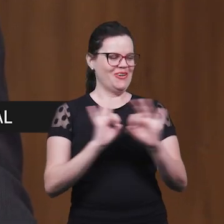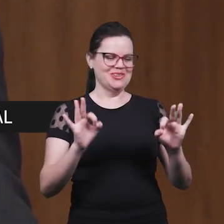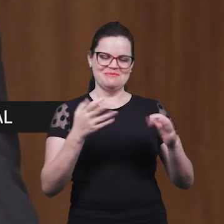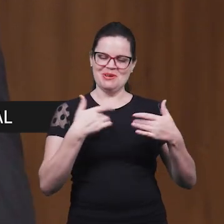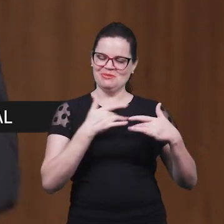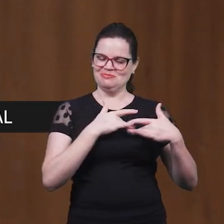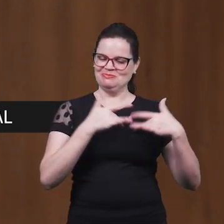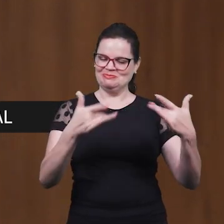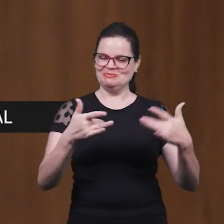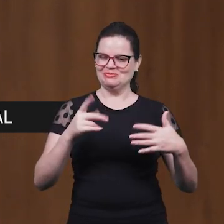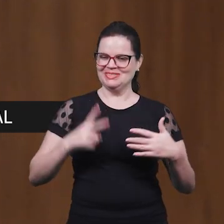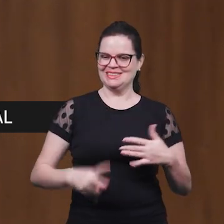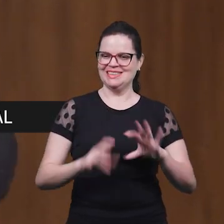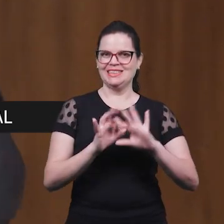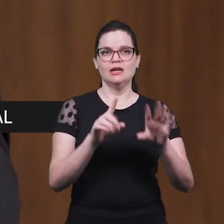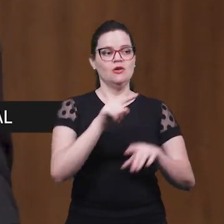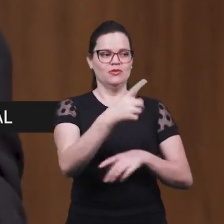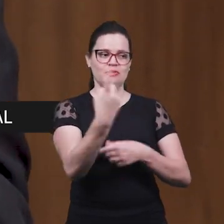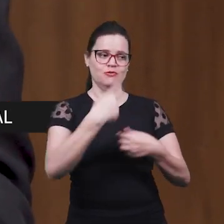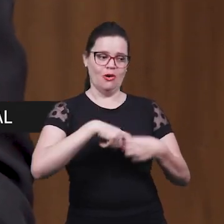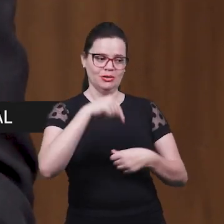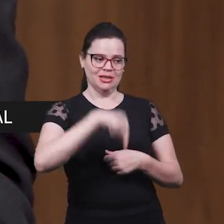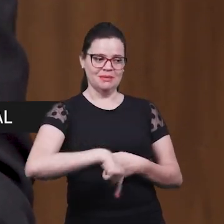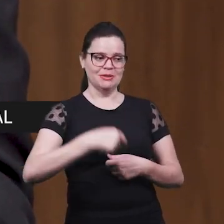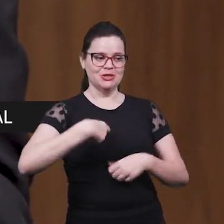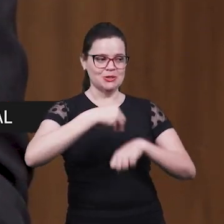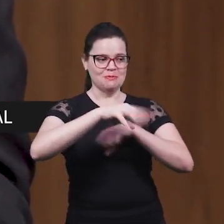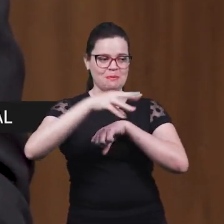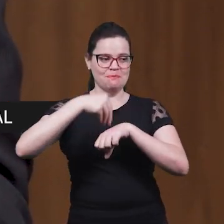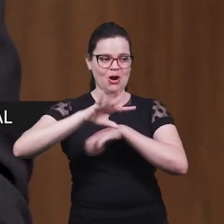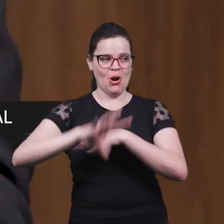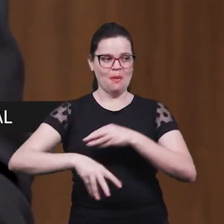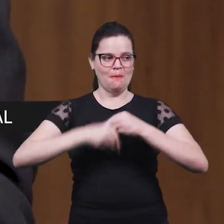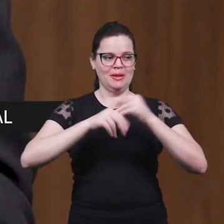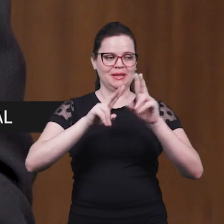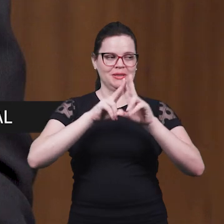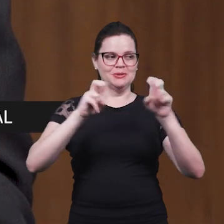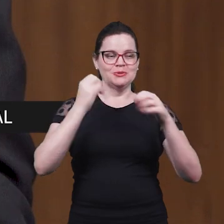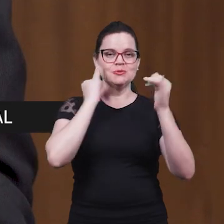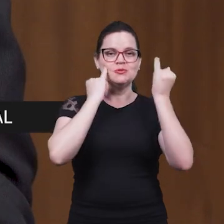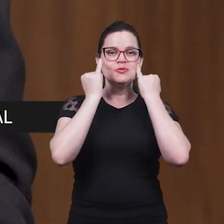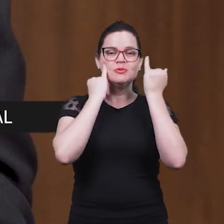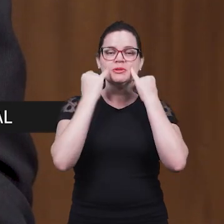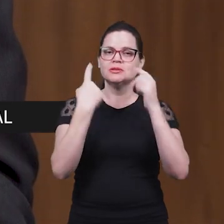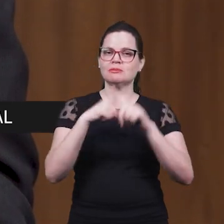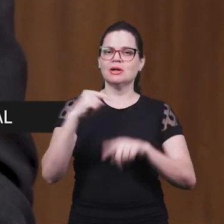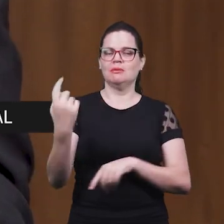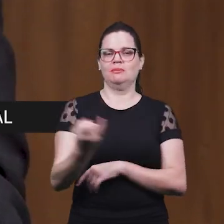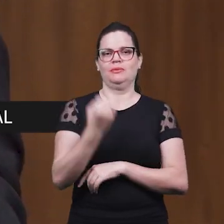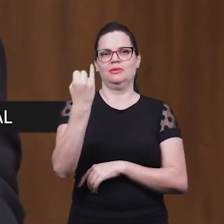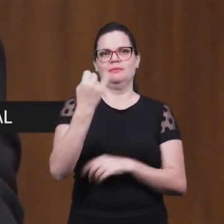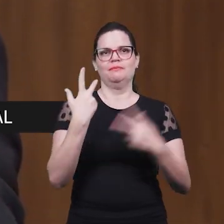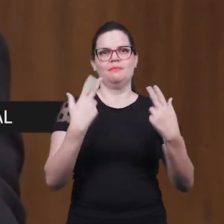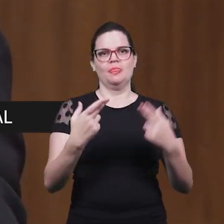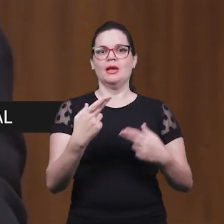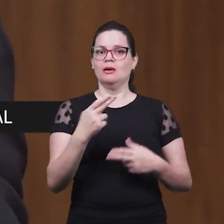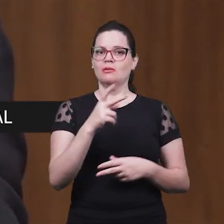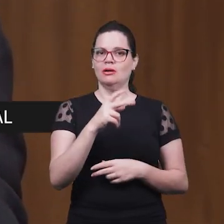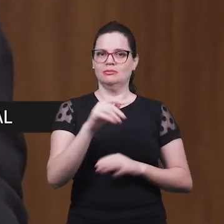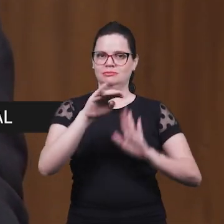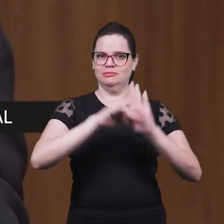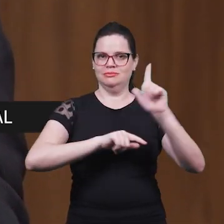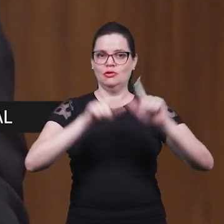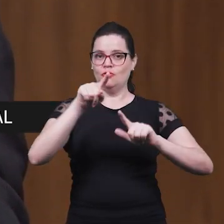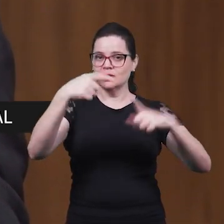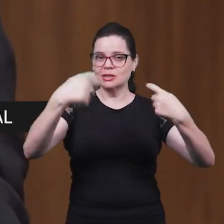Essa pergunta, e você vai ter que voltar aqui para a gente completar essa informação, porque é muito importante, como diz o programa,